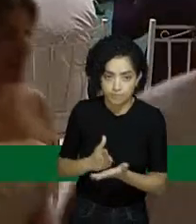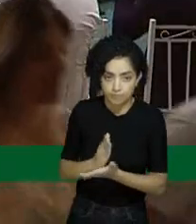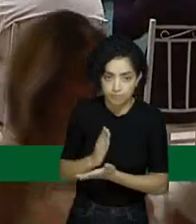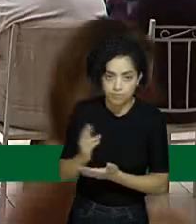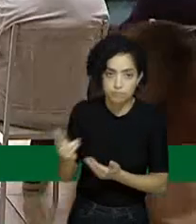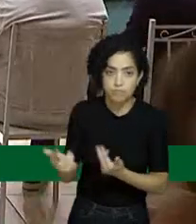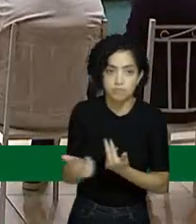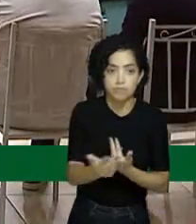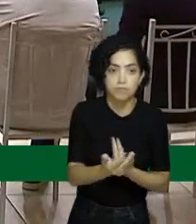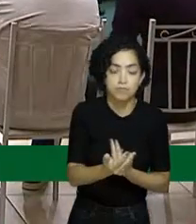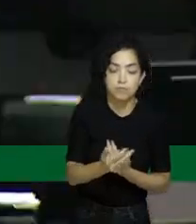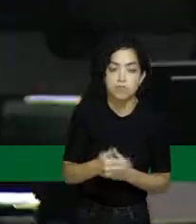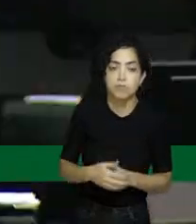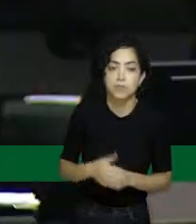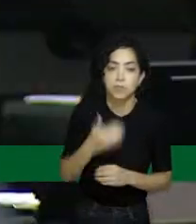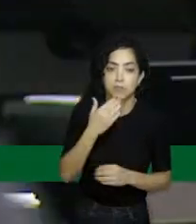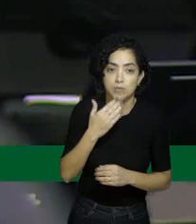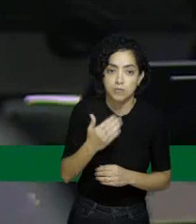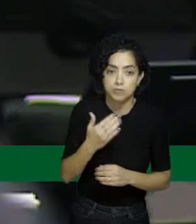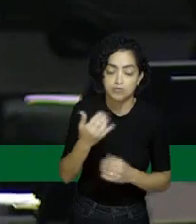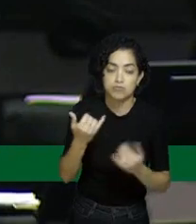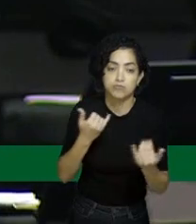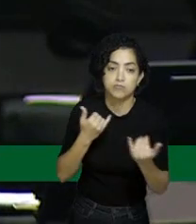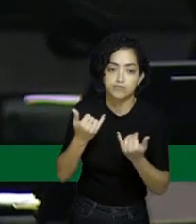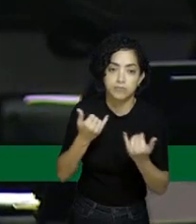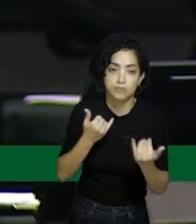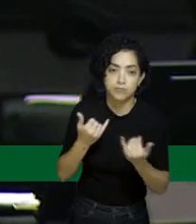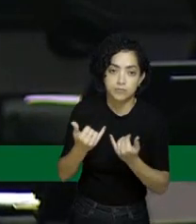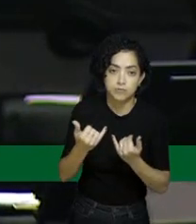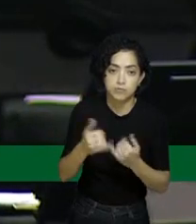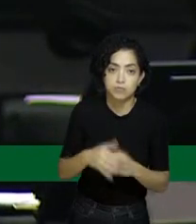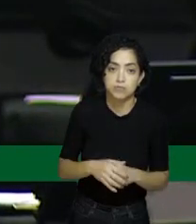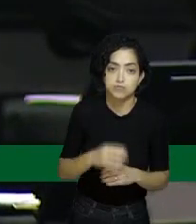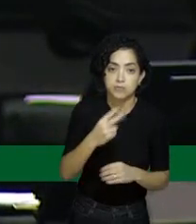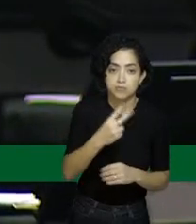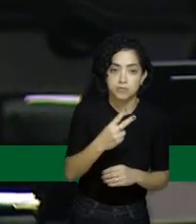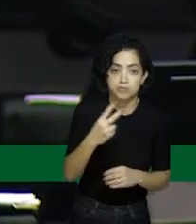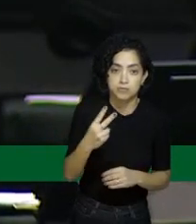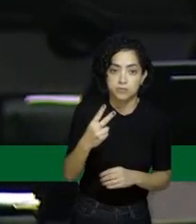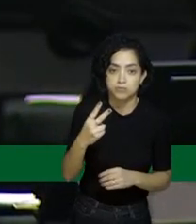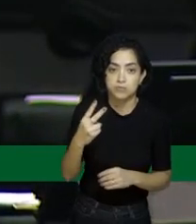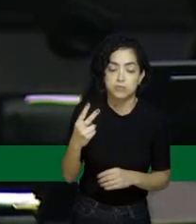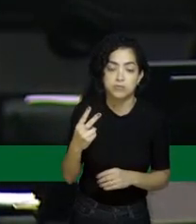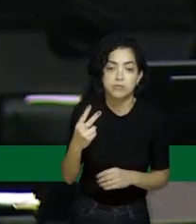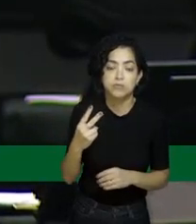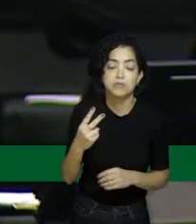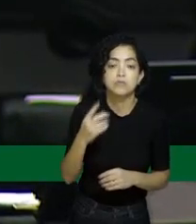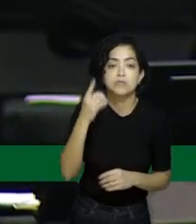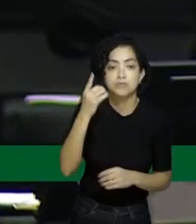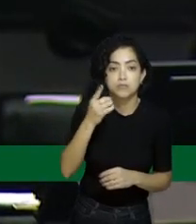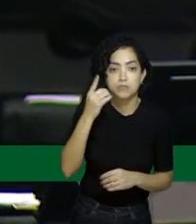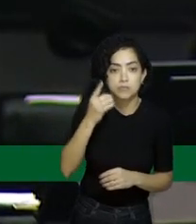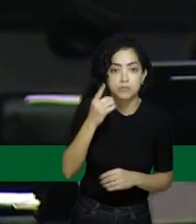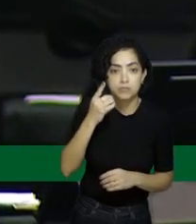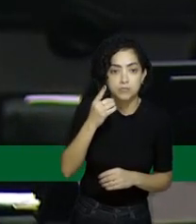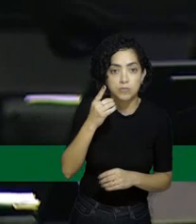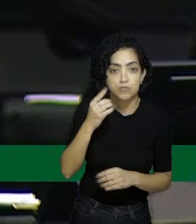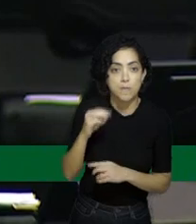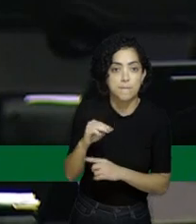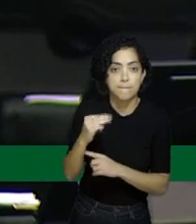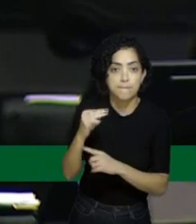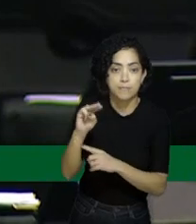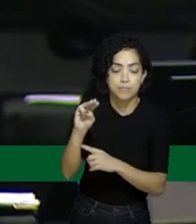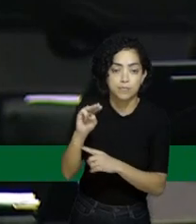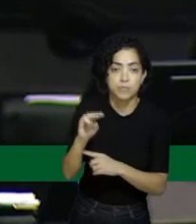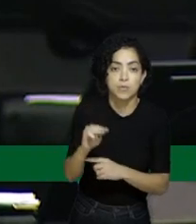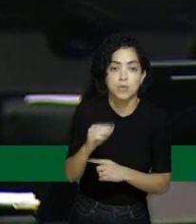por unanimidade. Pedidos de informação. Pedido de informação 222, da autoria do deputado Matheus Cadorim, solicitando ao secretário de Estado da